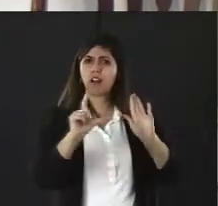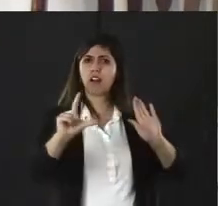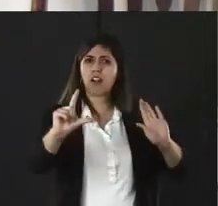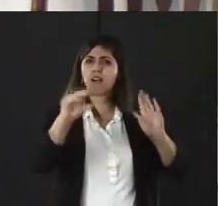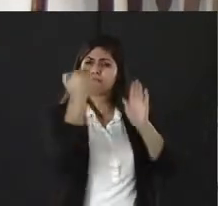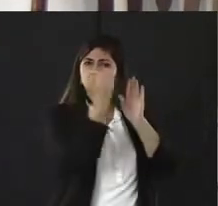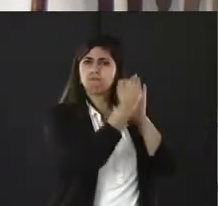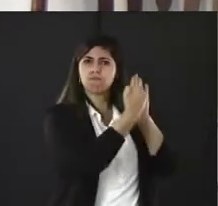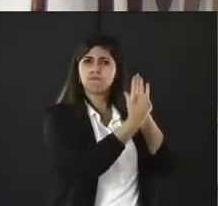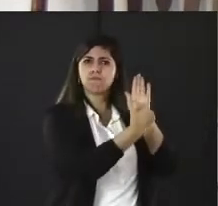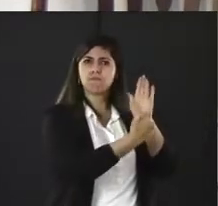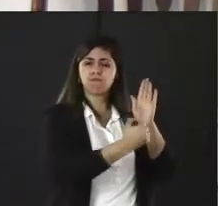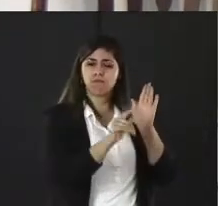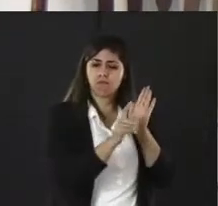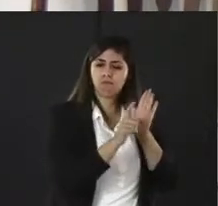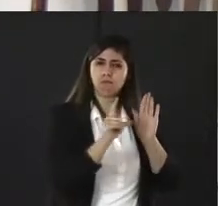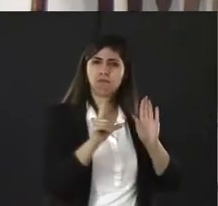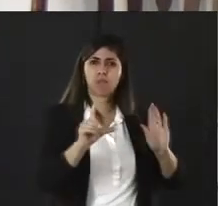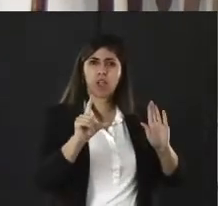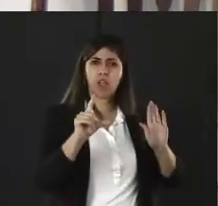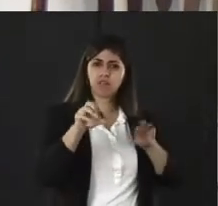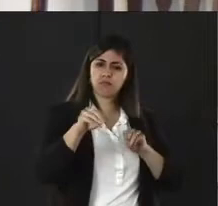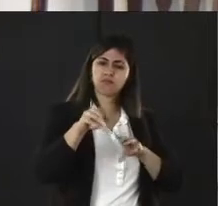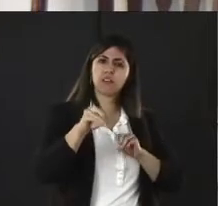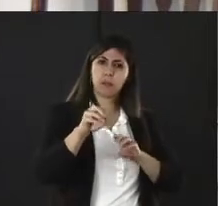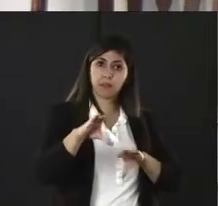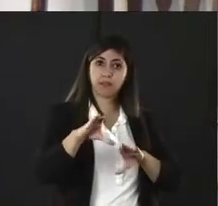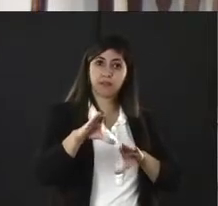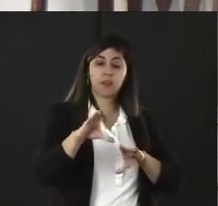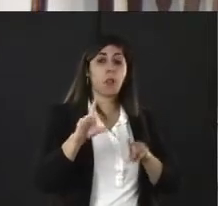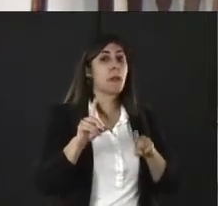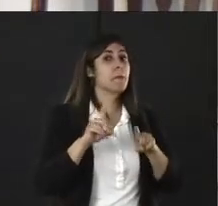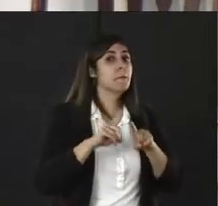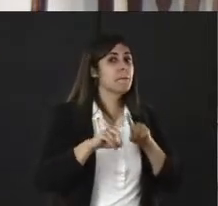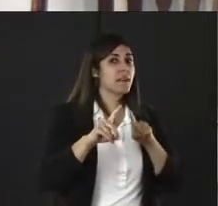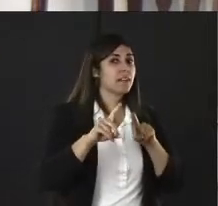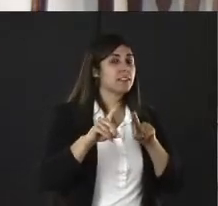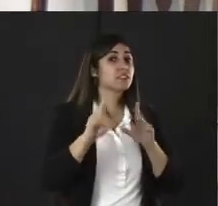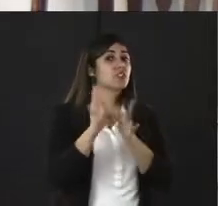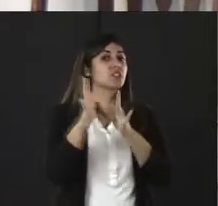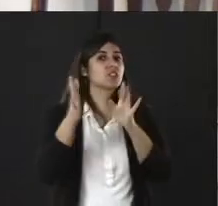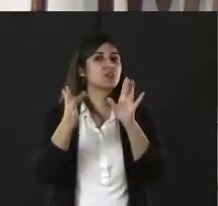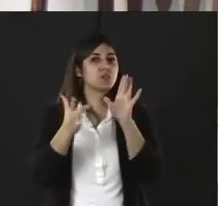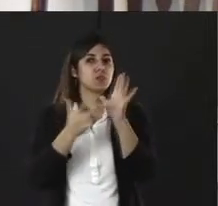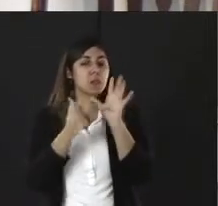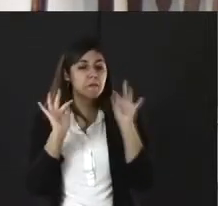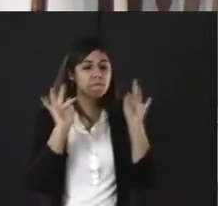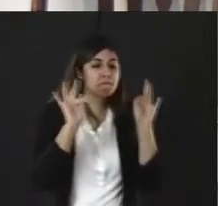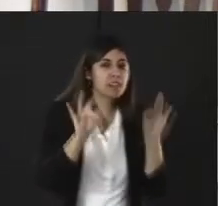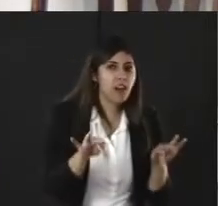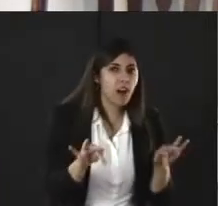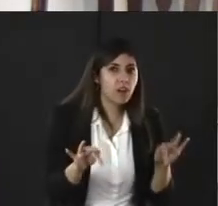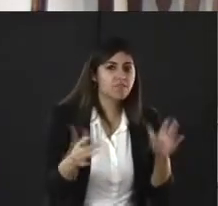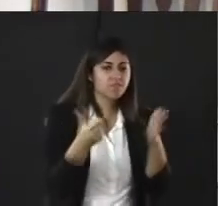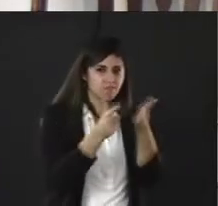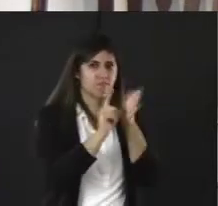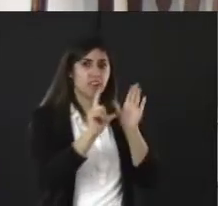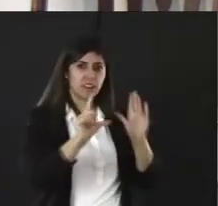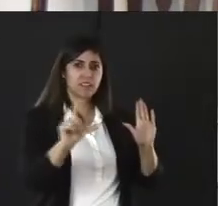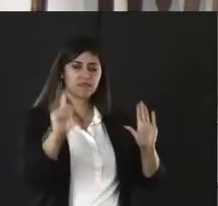dos mandamentos que jesus é o que completa esses mandamentos